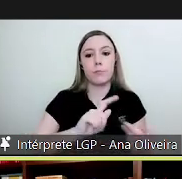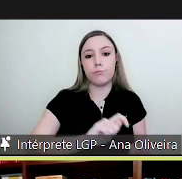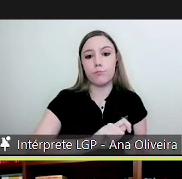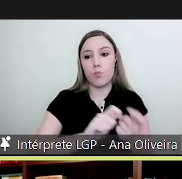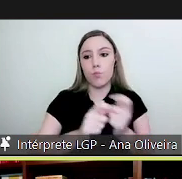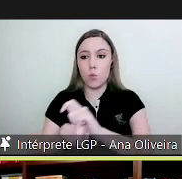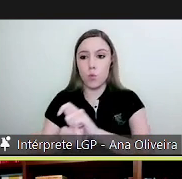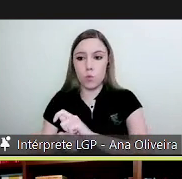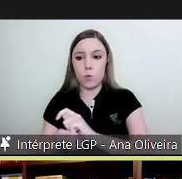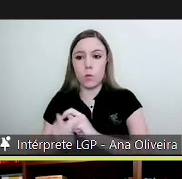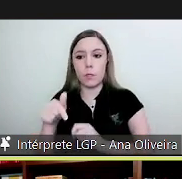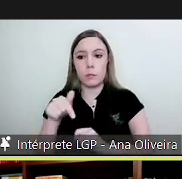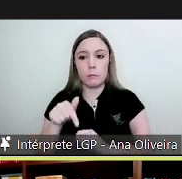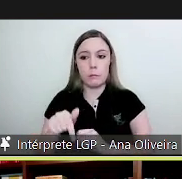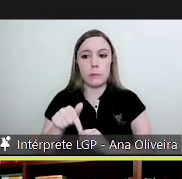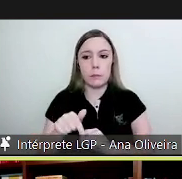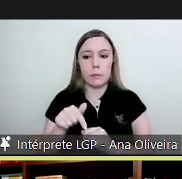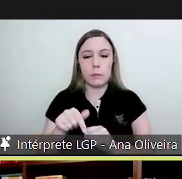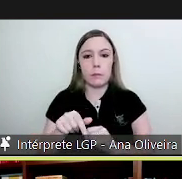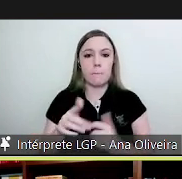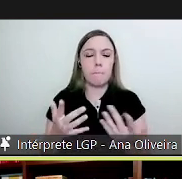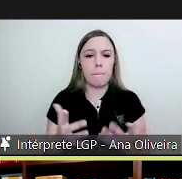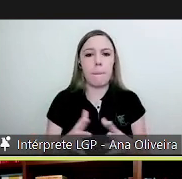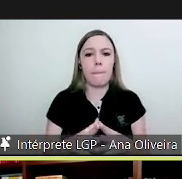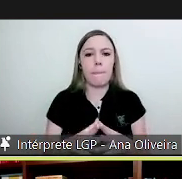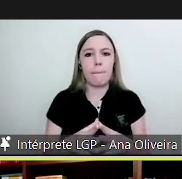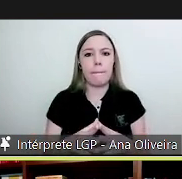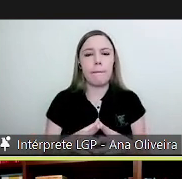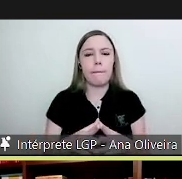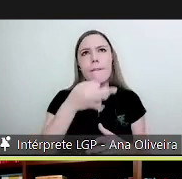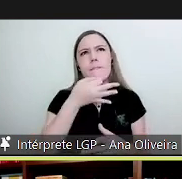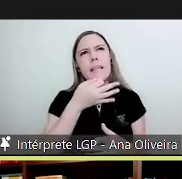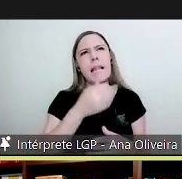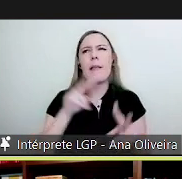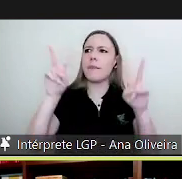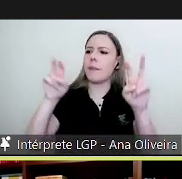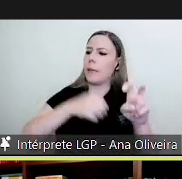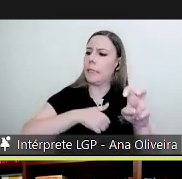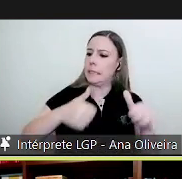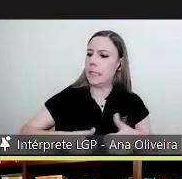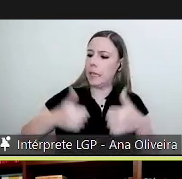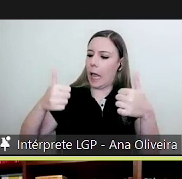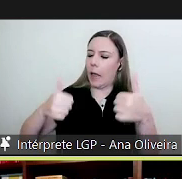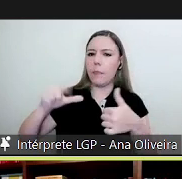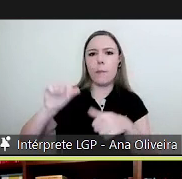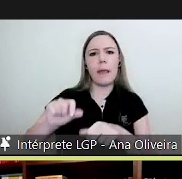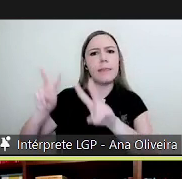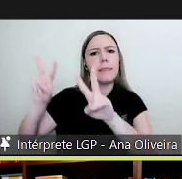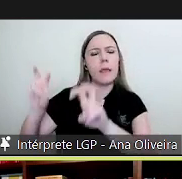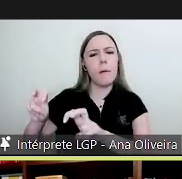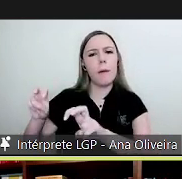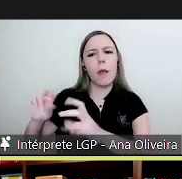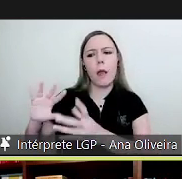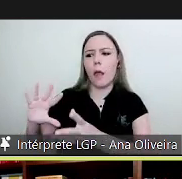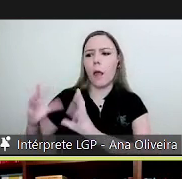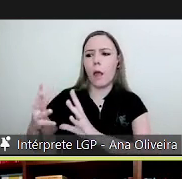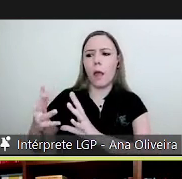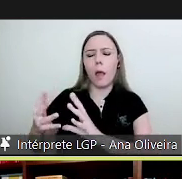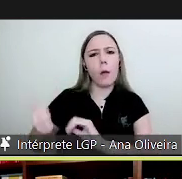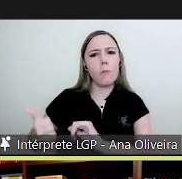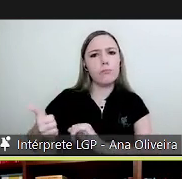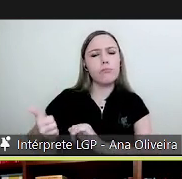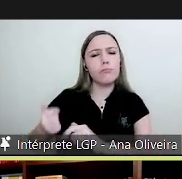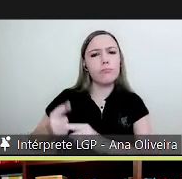no meu tópico de diálogo. Falamos de cidades e falamos de sustentabilidade, mas queria muito dar-lhes conta